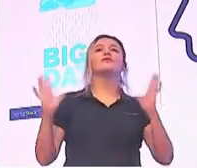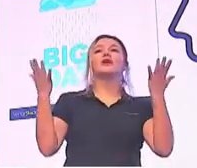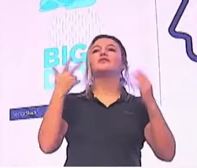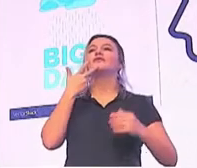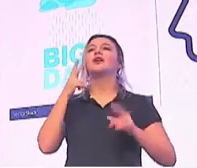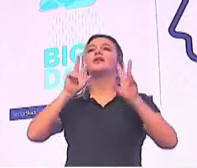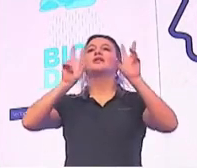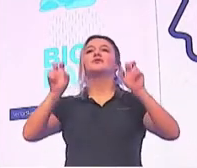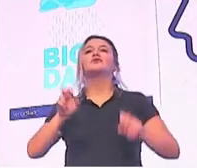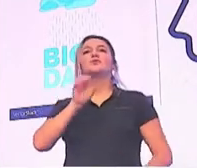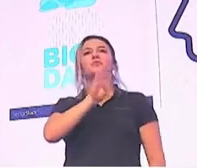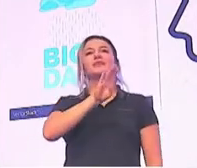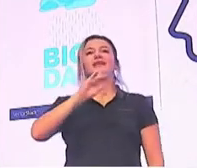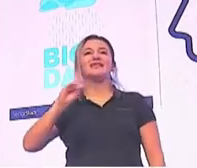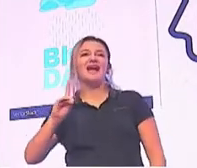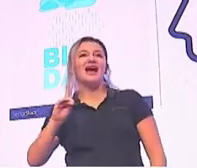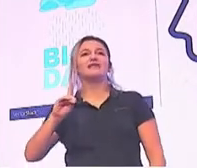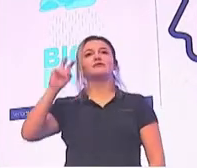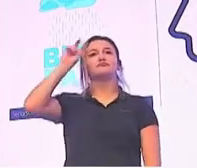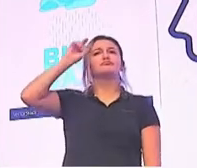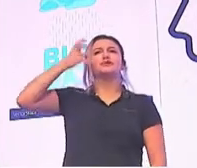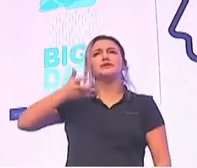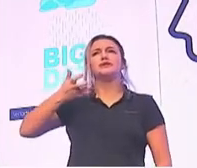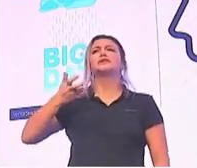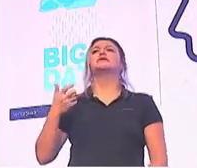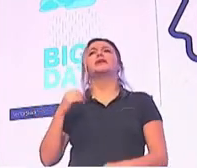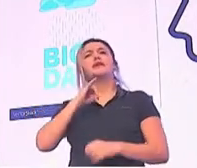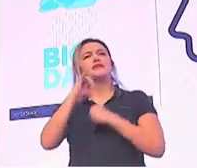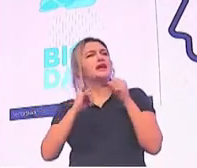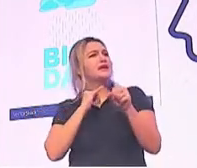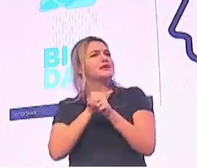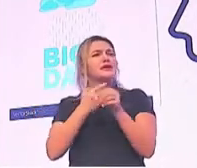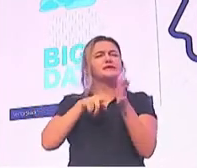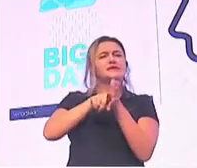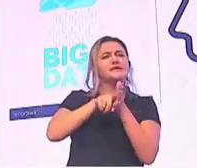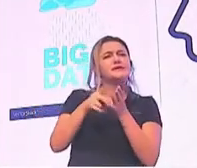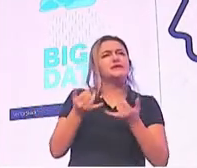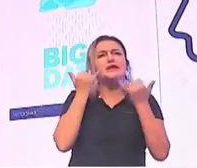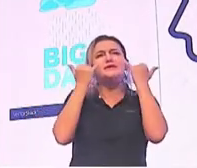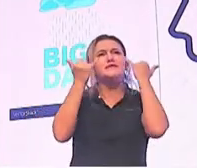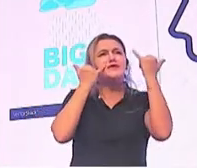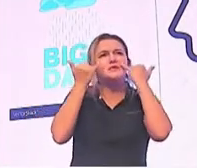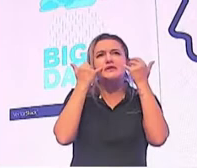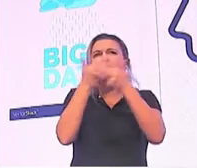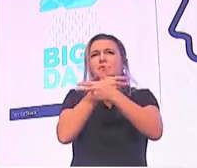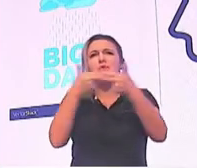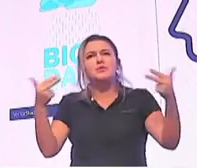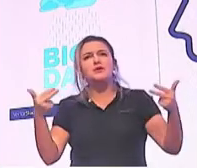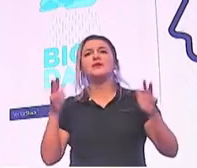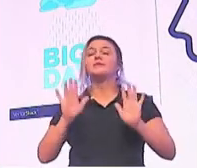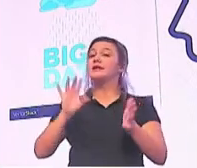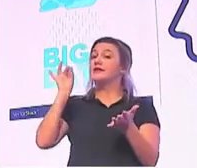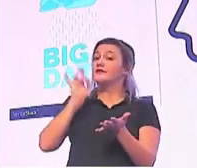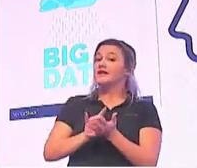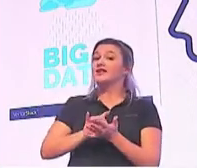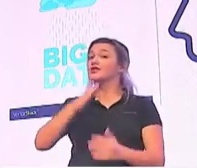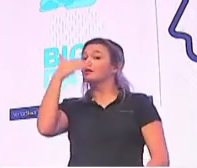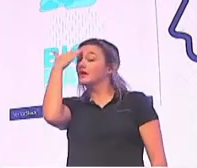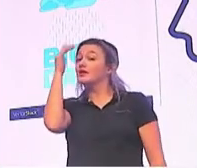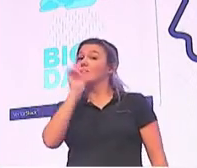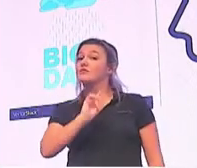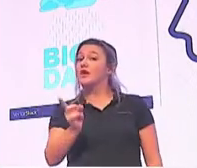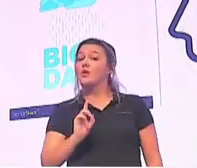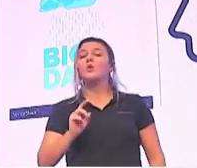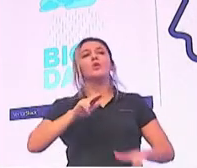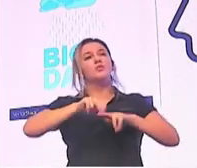Big Data, inteligência artificial, internet das coisas, e a maioria de nós fala, ah, entendi, bacana, só que na realidade não entendeu tão bem. Então